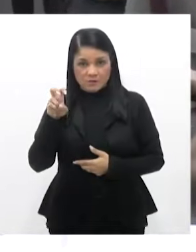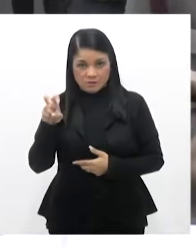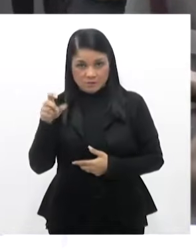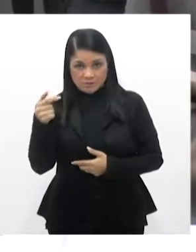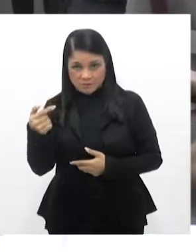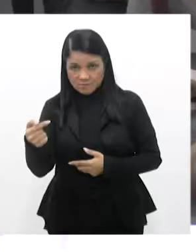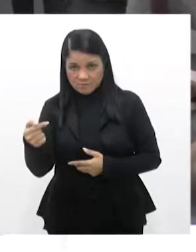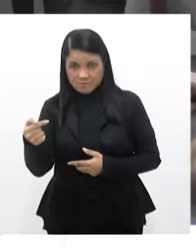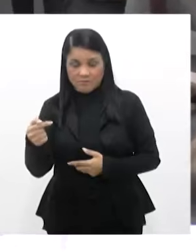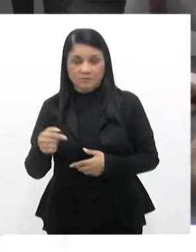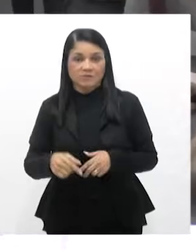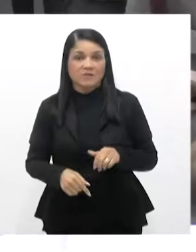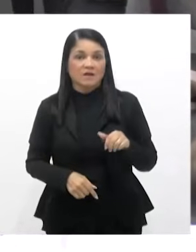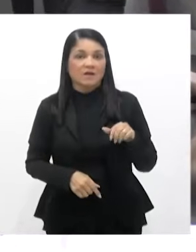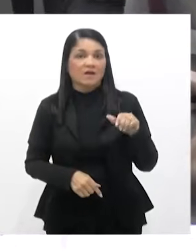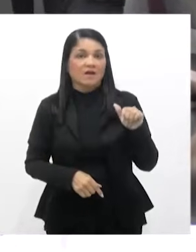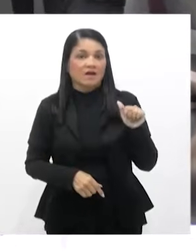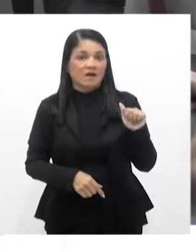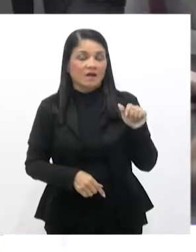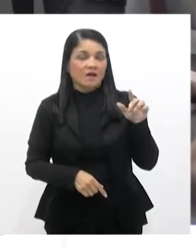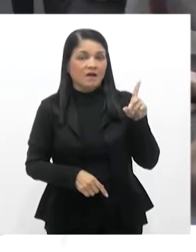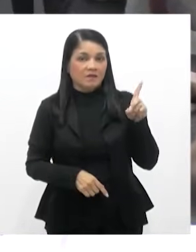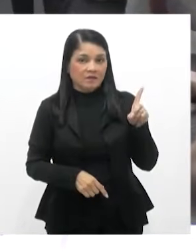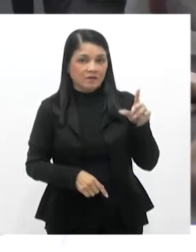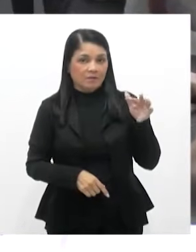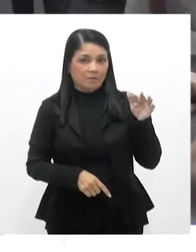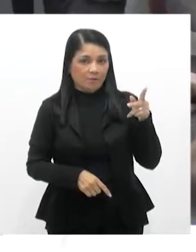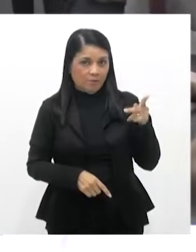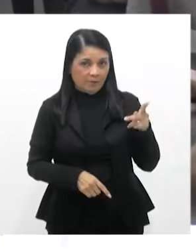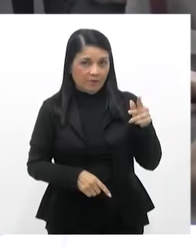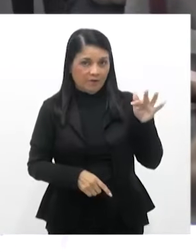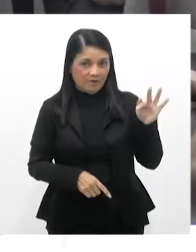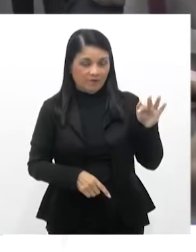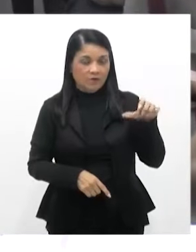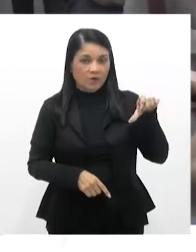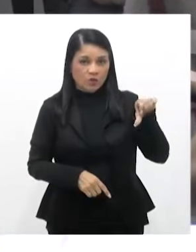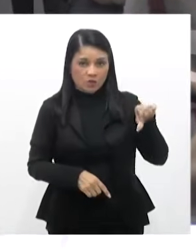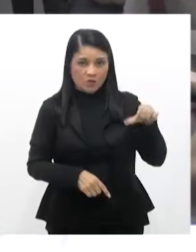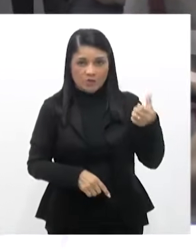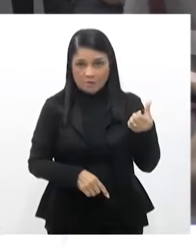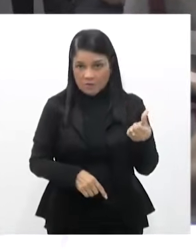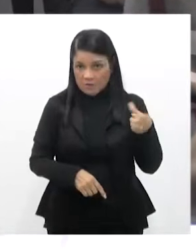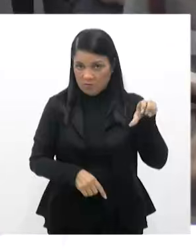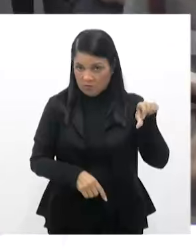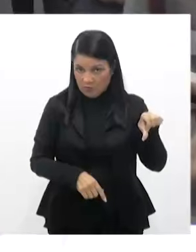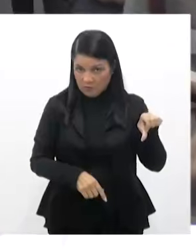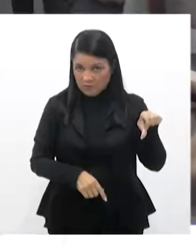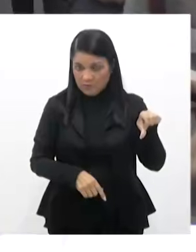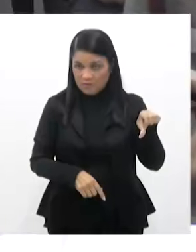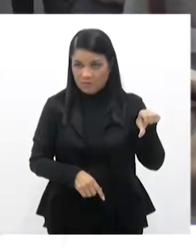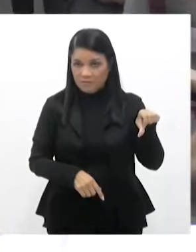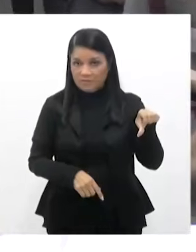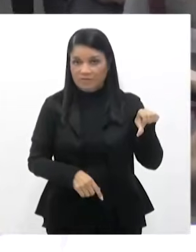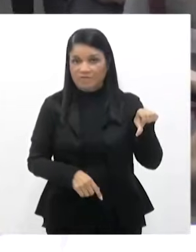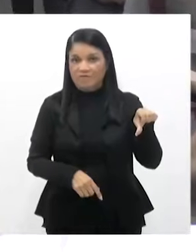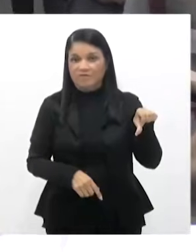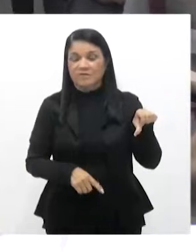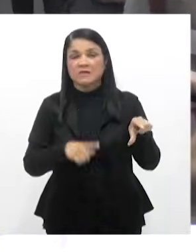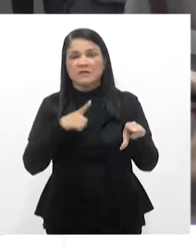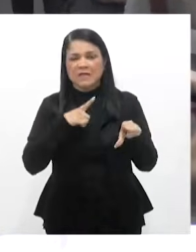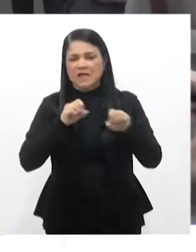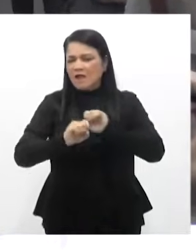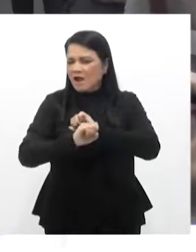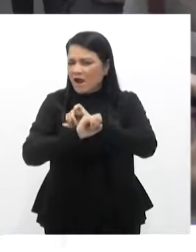1057, quanto na ADPF 969, está lá de